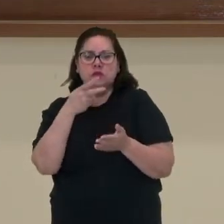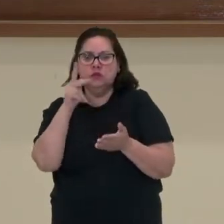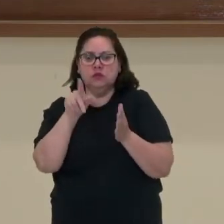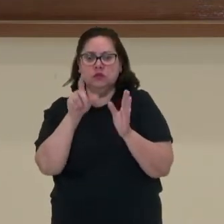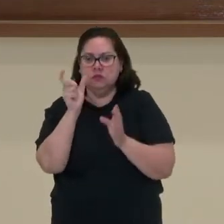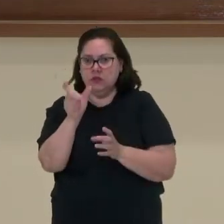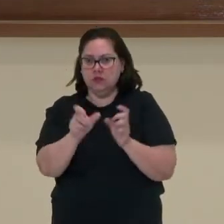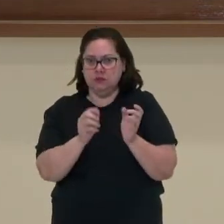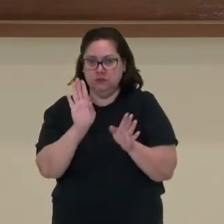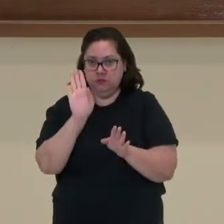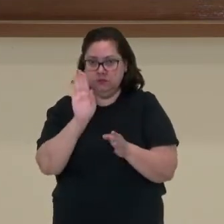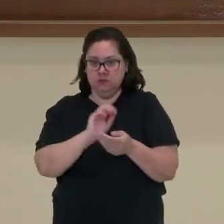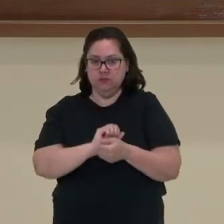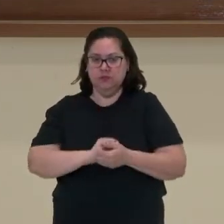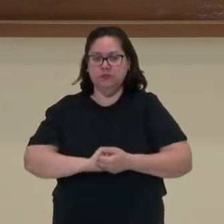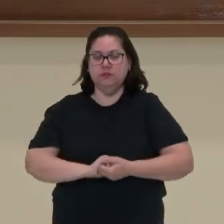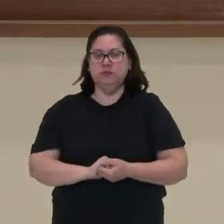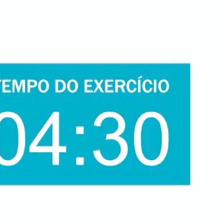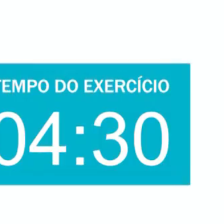daqui a pouquinho.